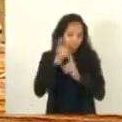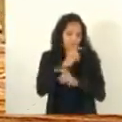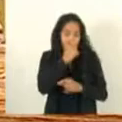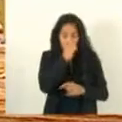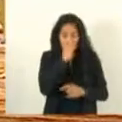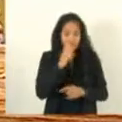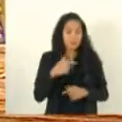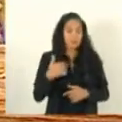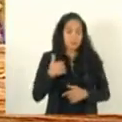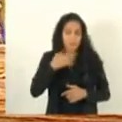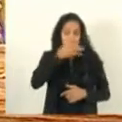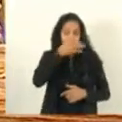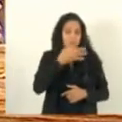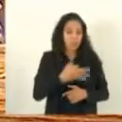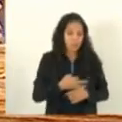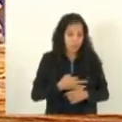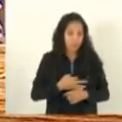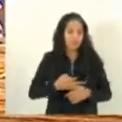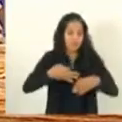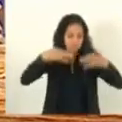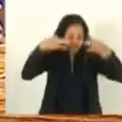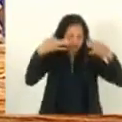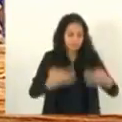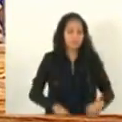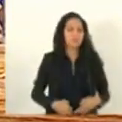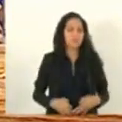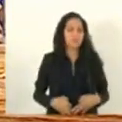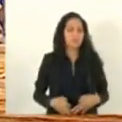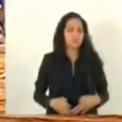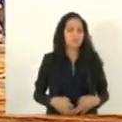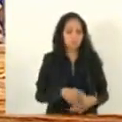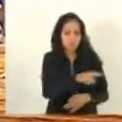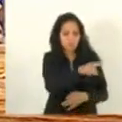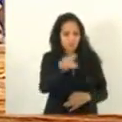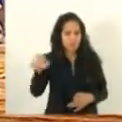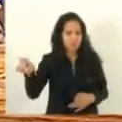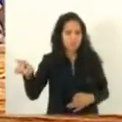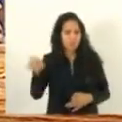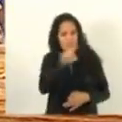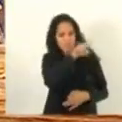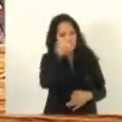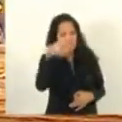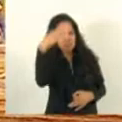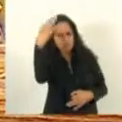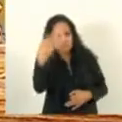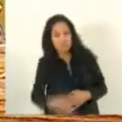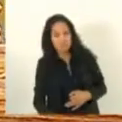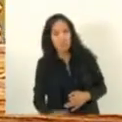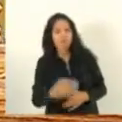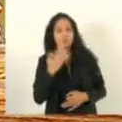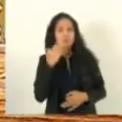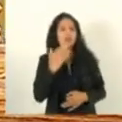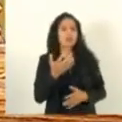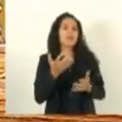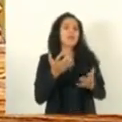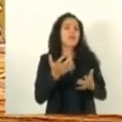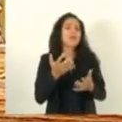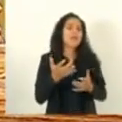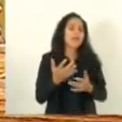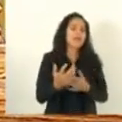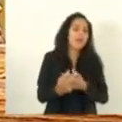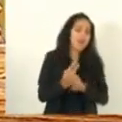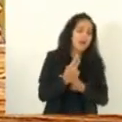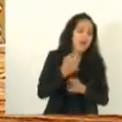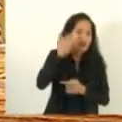acho que é justo, é correto, vocês estão certos em buscarem resguardar a